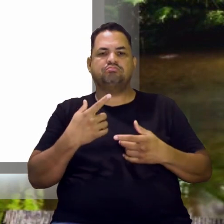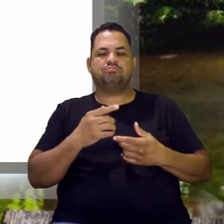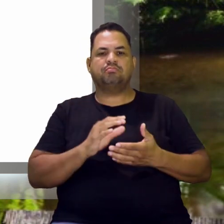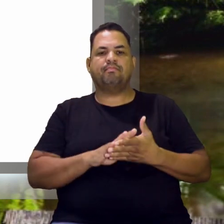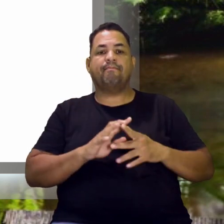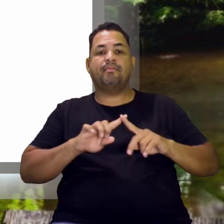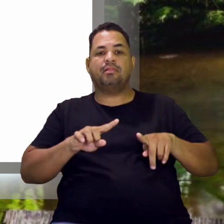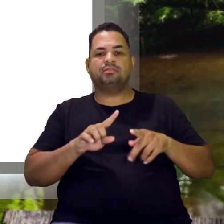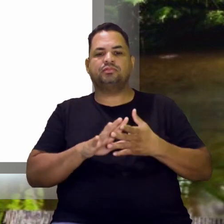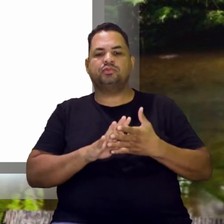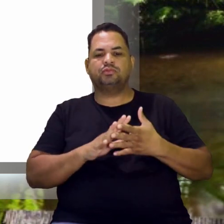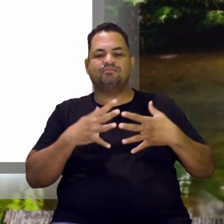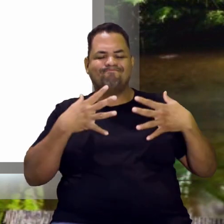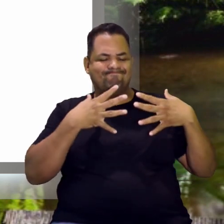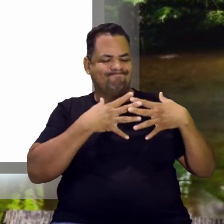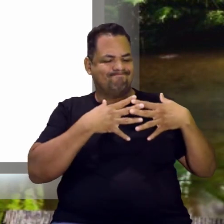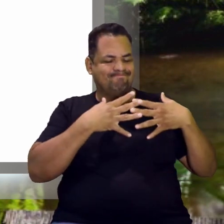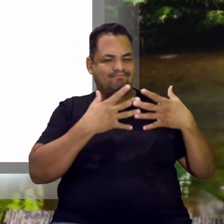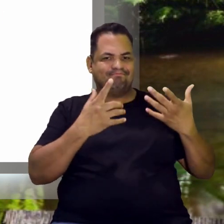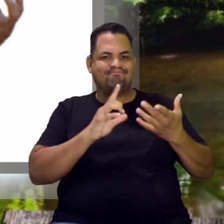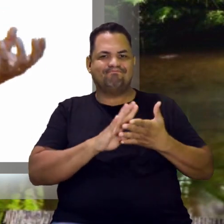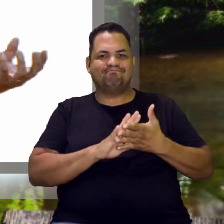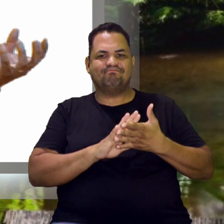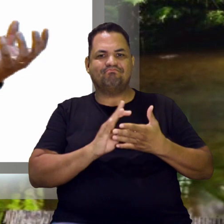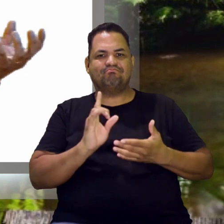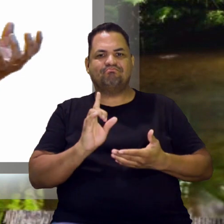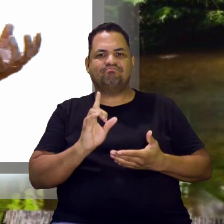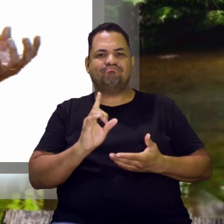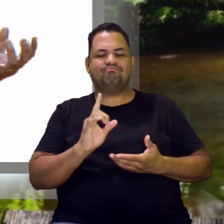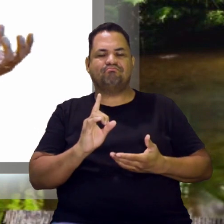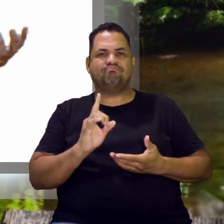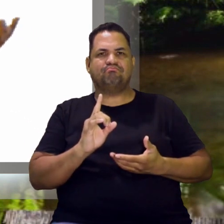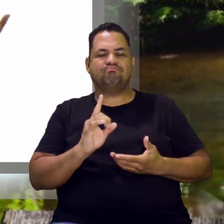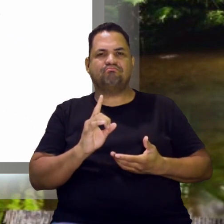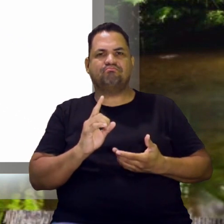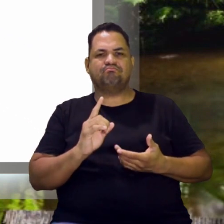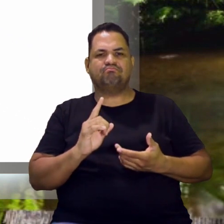somos mais complexos. Não quer dizer que nós sejamos